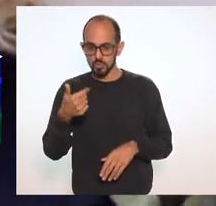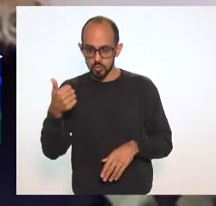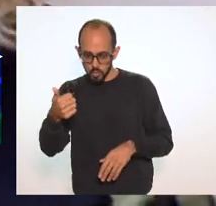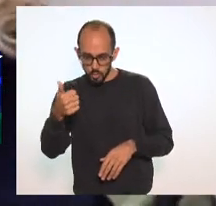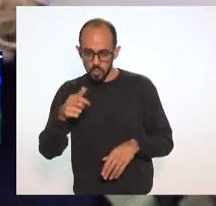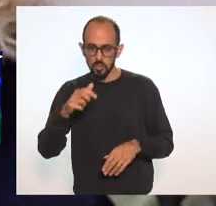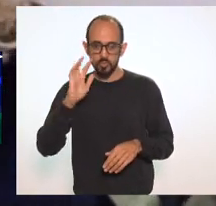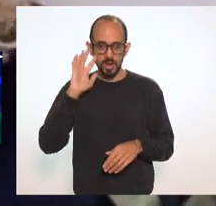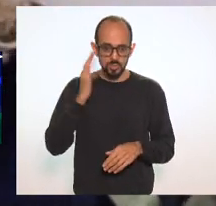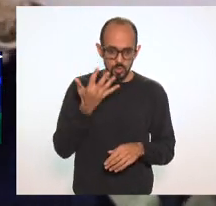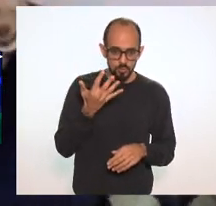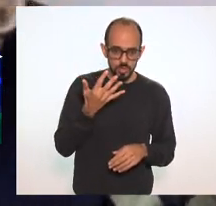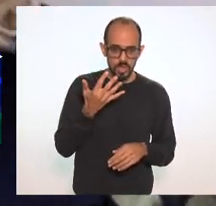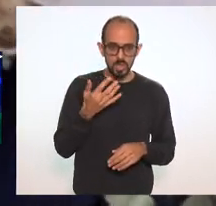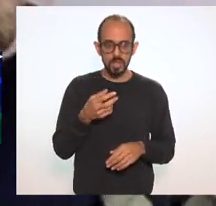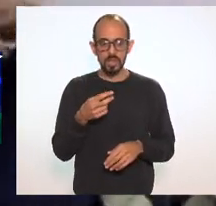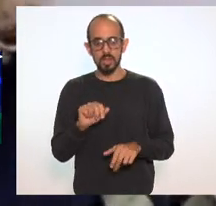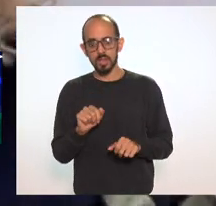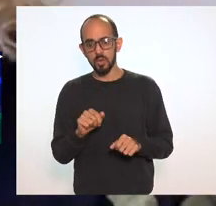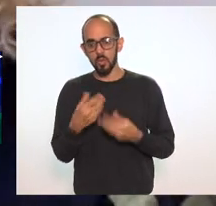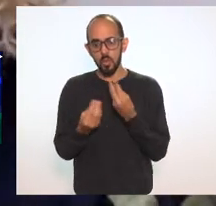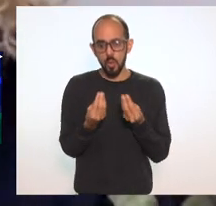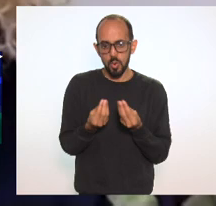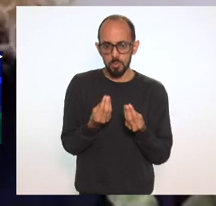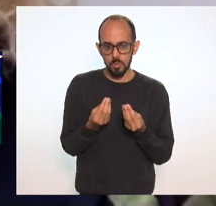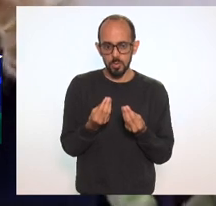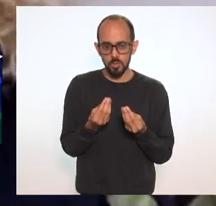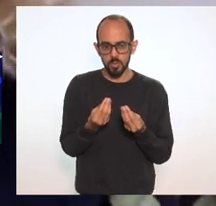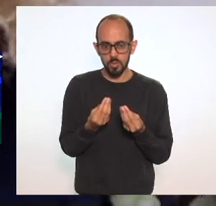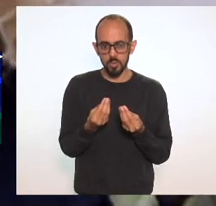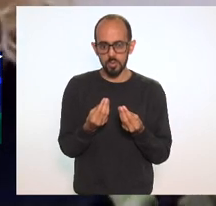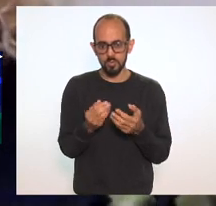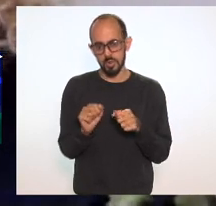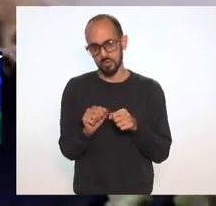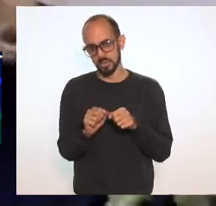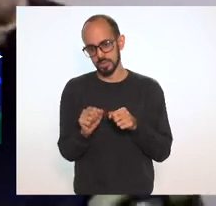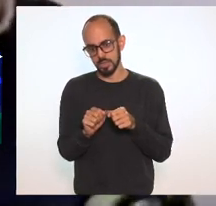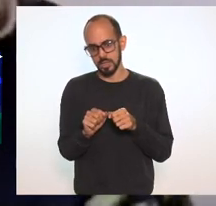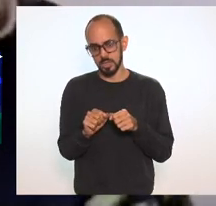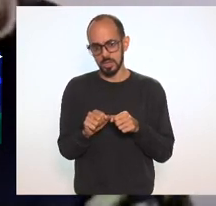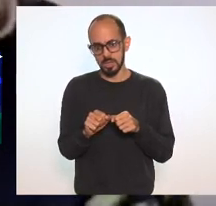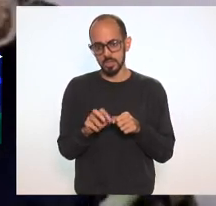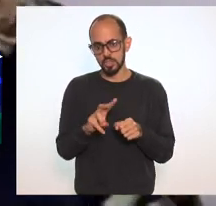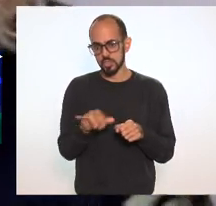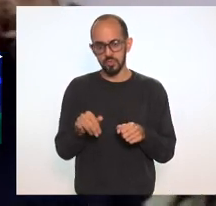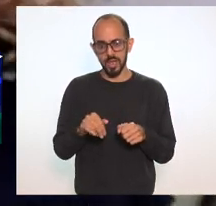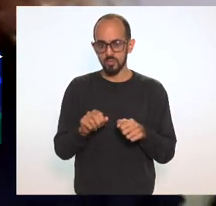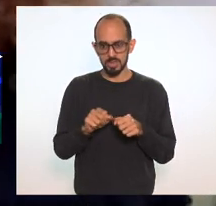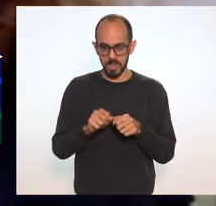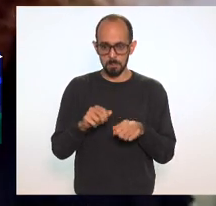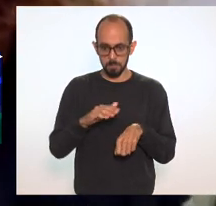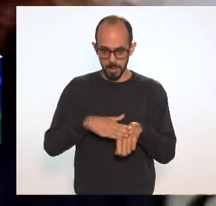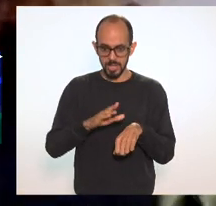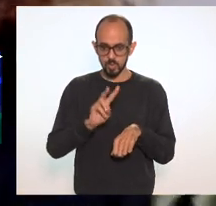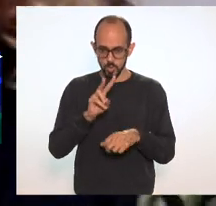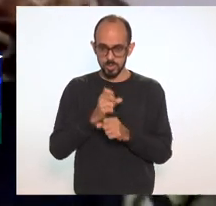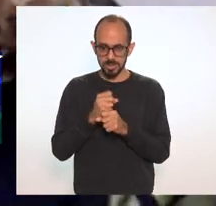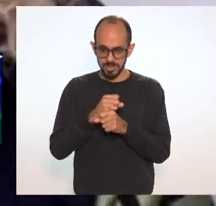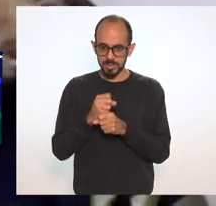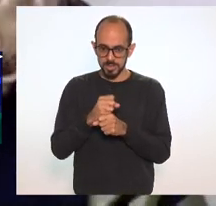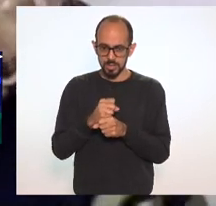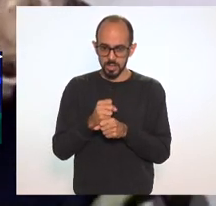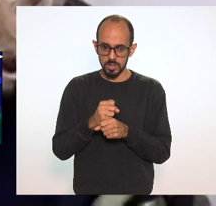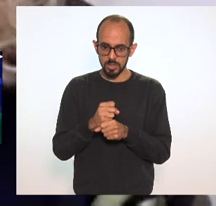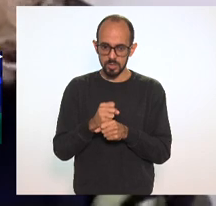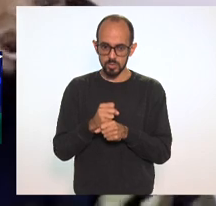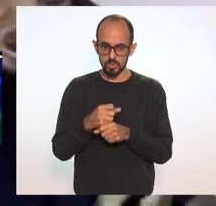dois anos de política trouxa em relação ao controle dessa poderia não dava para não dizer que tem cara de feriadão